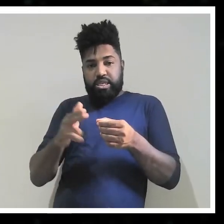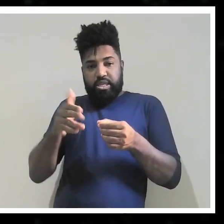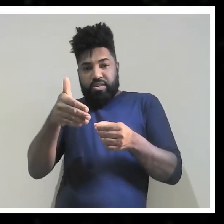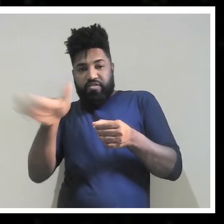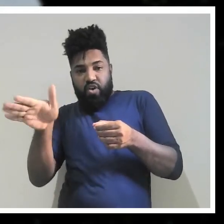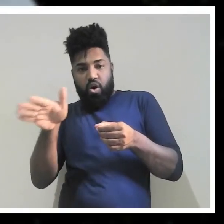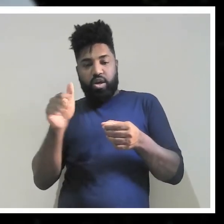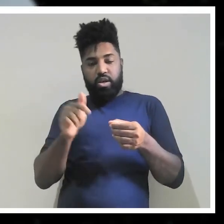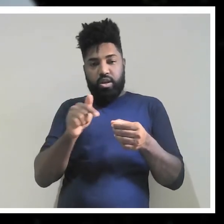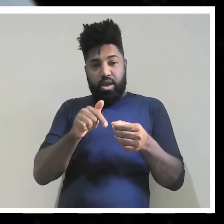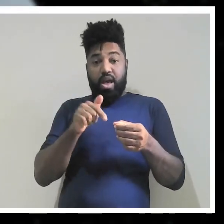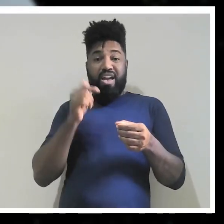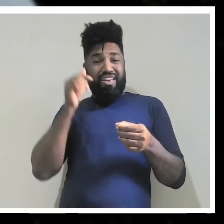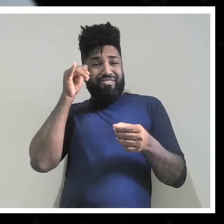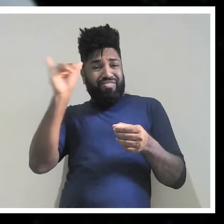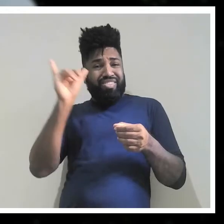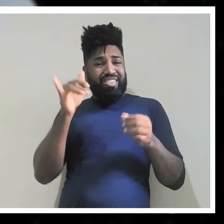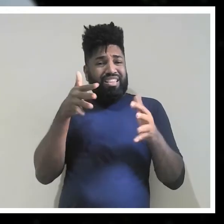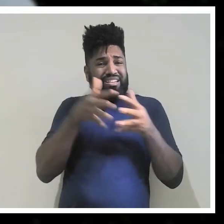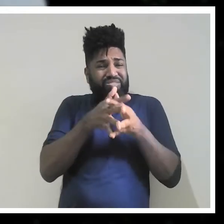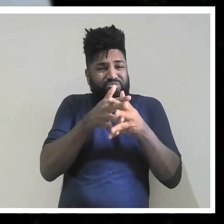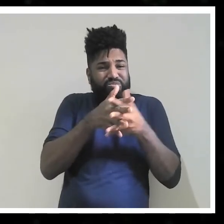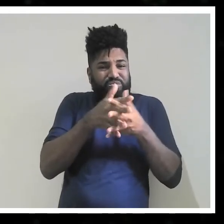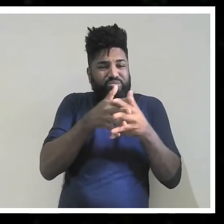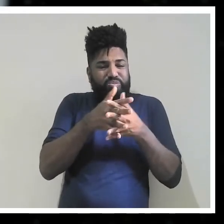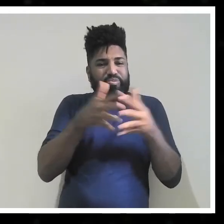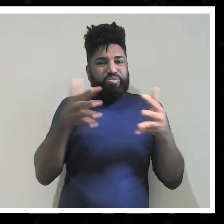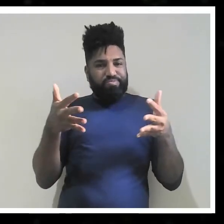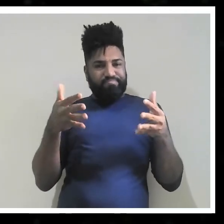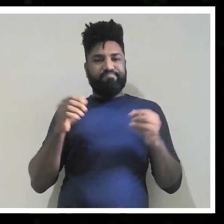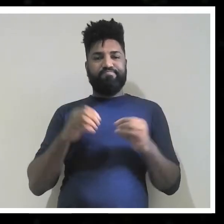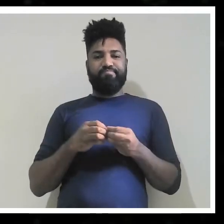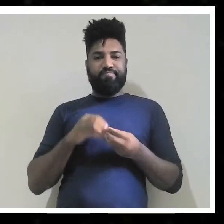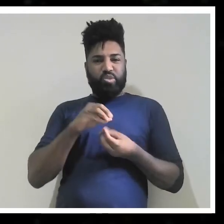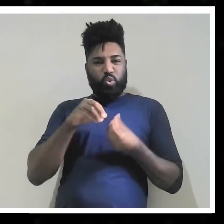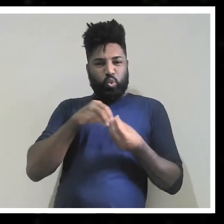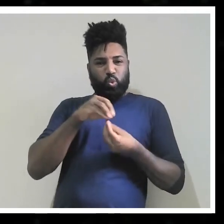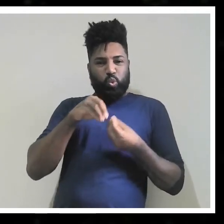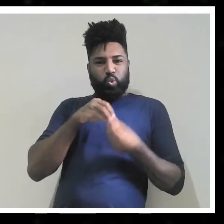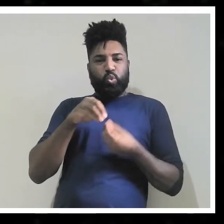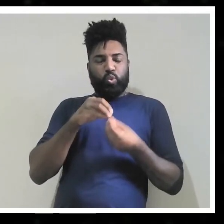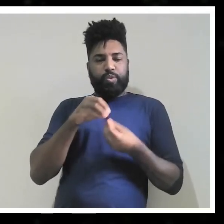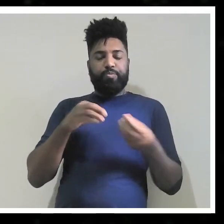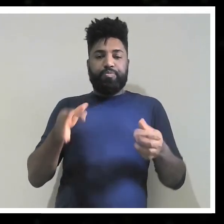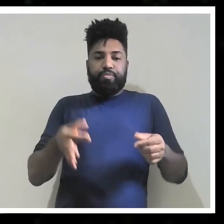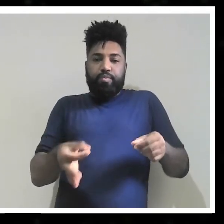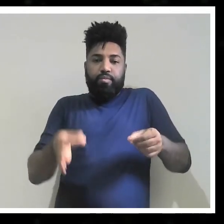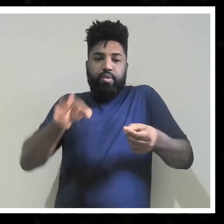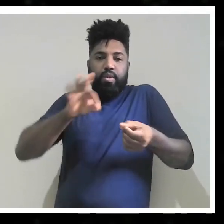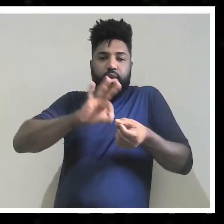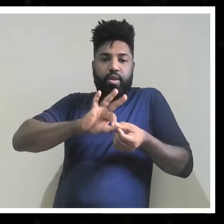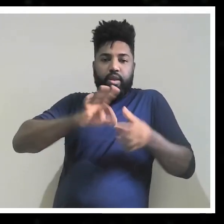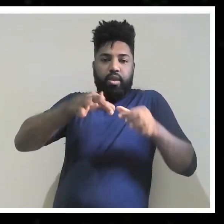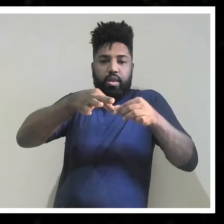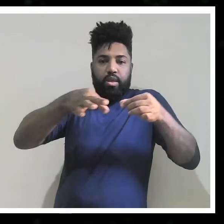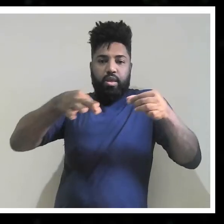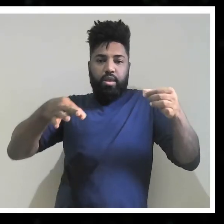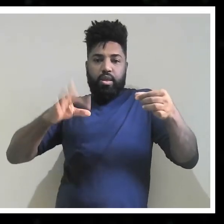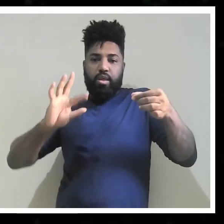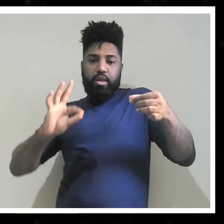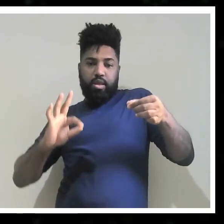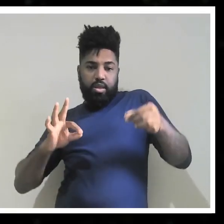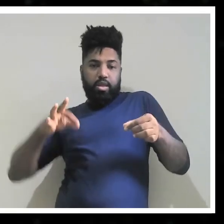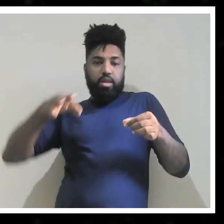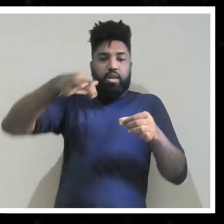que eventualmente poderia vir desse grafite. Depois nós dobramos essa folha ao meio e depois nós dobramos mais